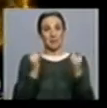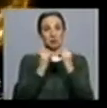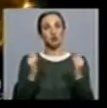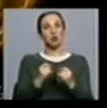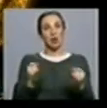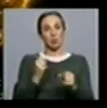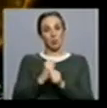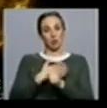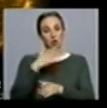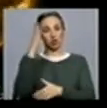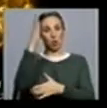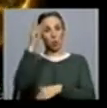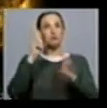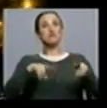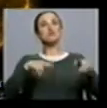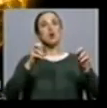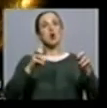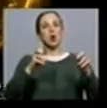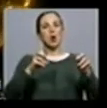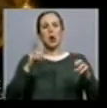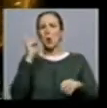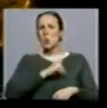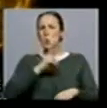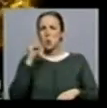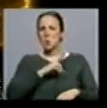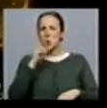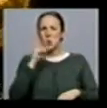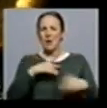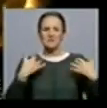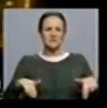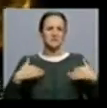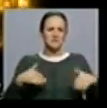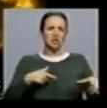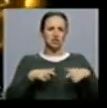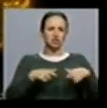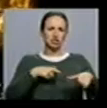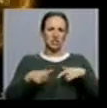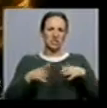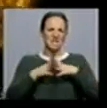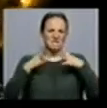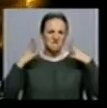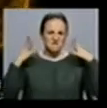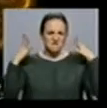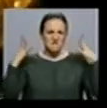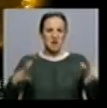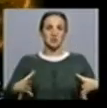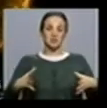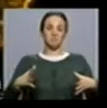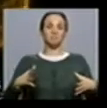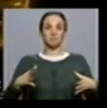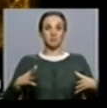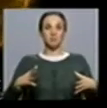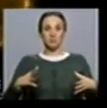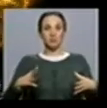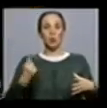astrónomos que encontrou uma superabundância absolutamente extraordinária de estrelas maciças naquela que é talvez uma